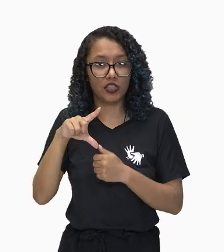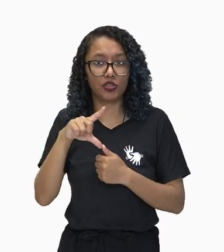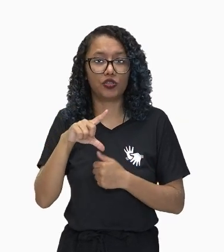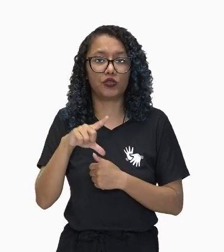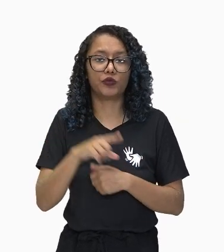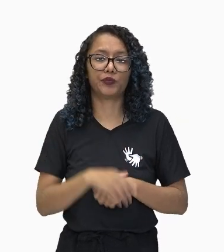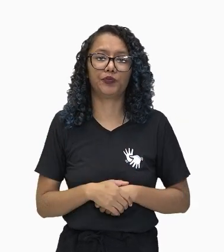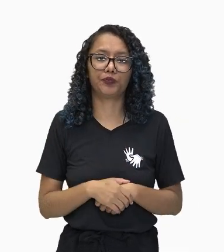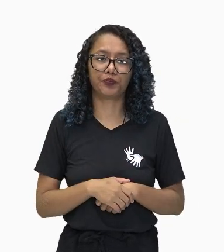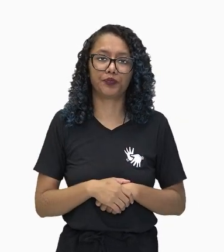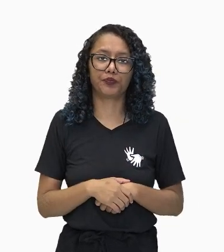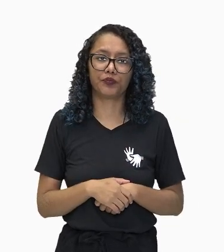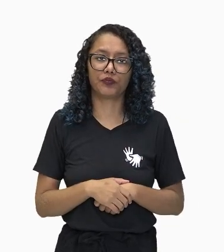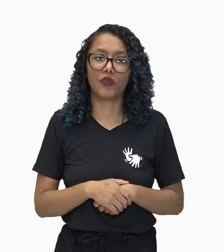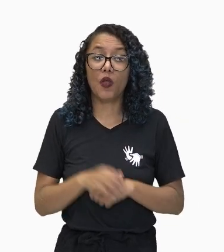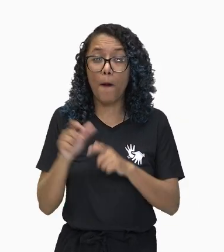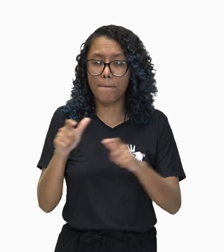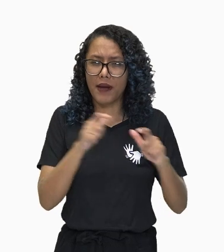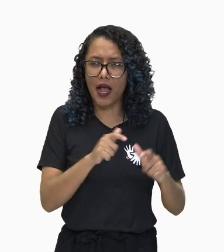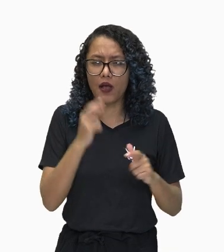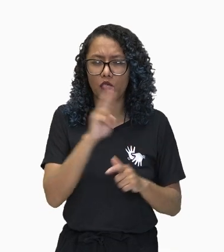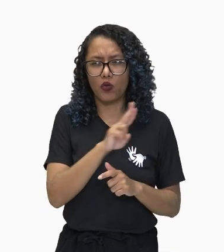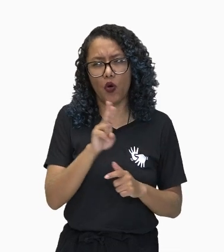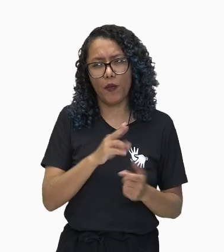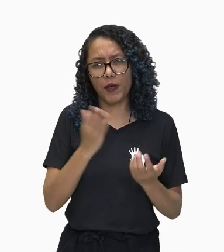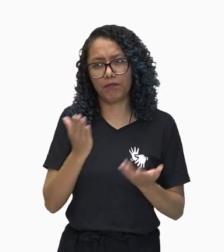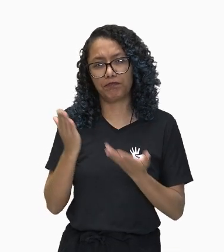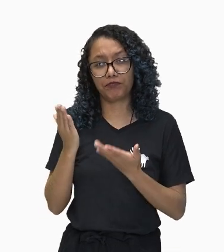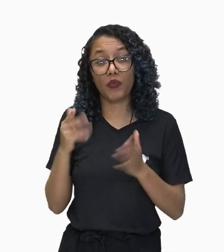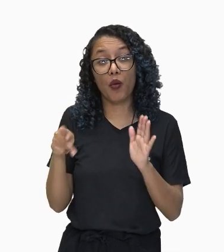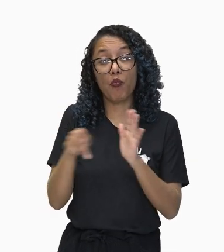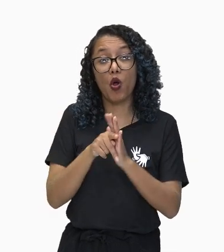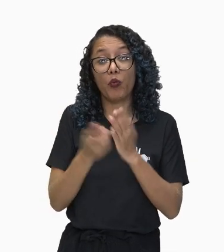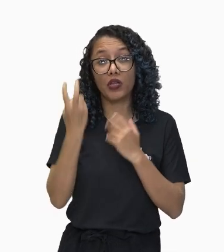parte da cultura hip hop. Então, o break dance, ou